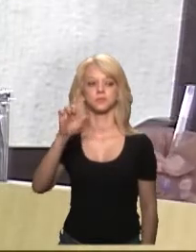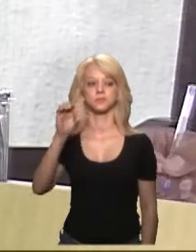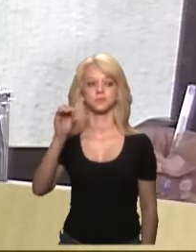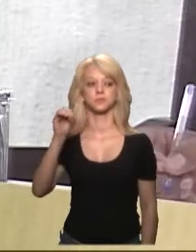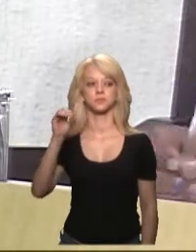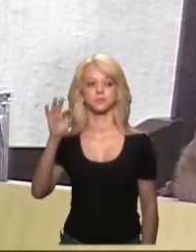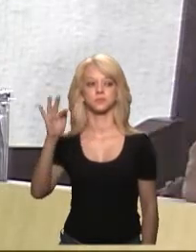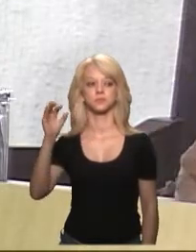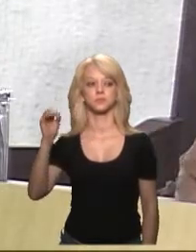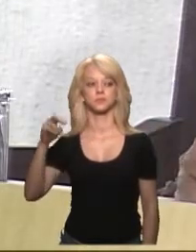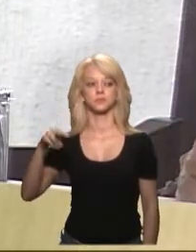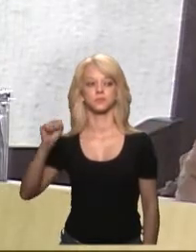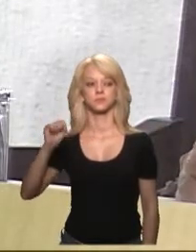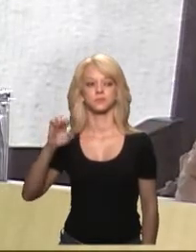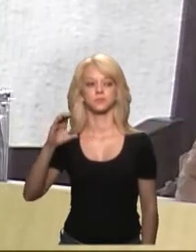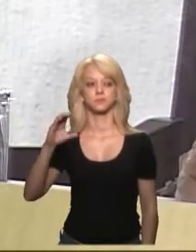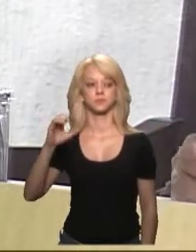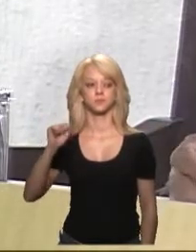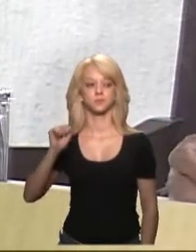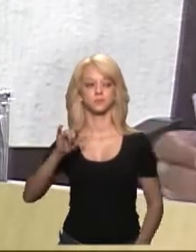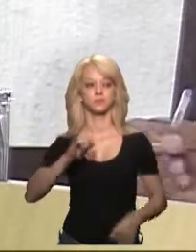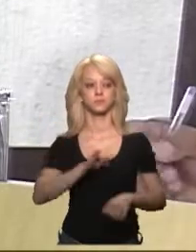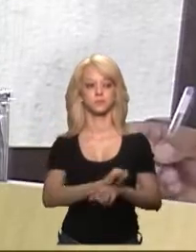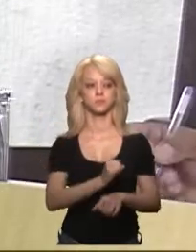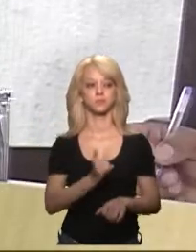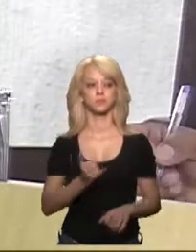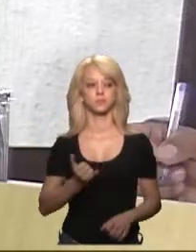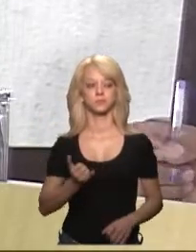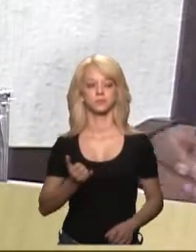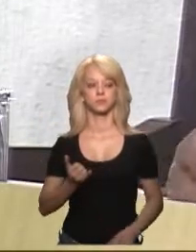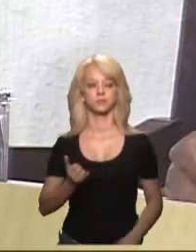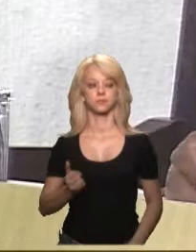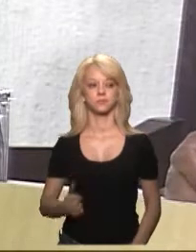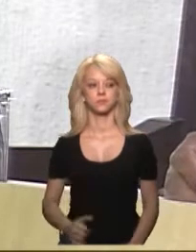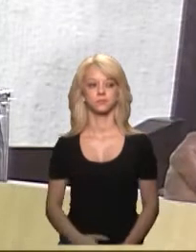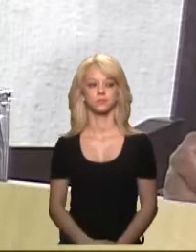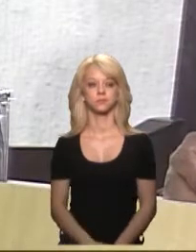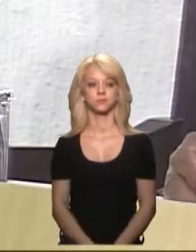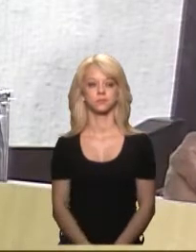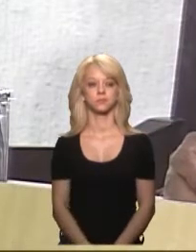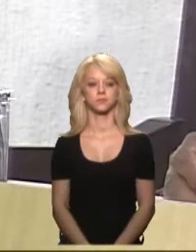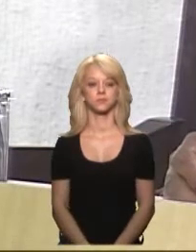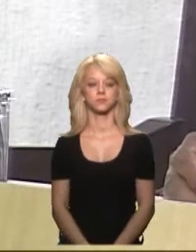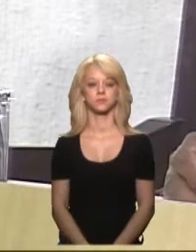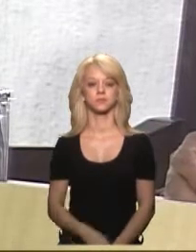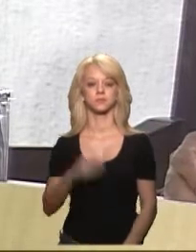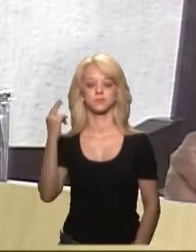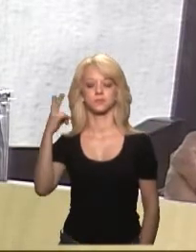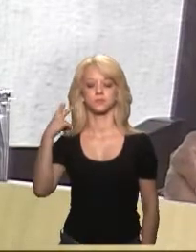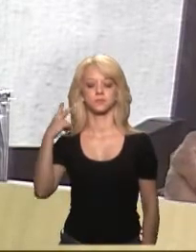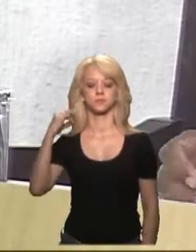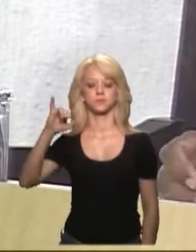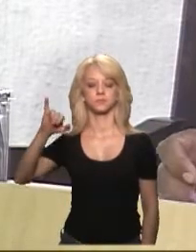Vereador Douglas Carbone. Presente. Vereador Jefferson Campos. Ausente.